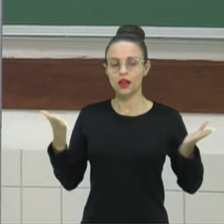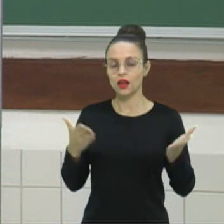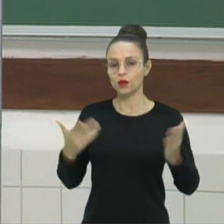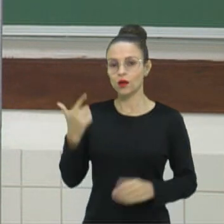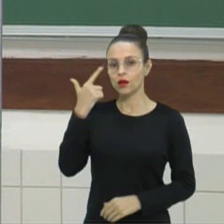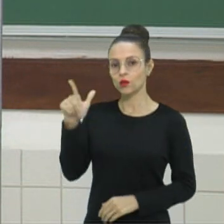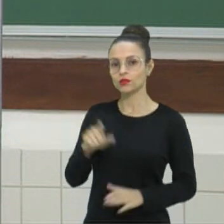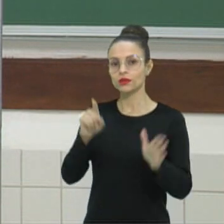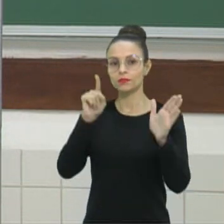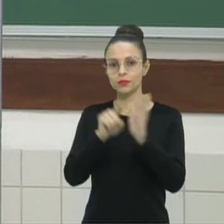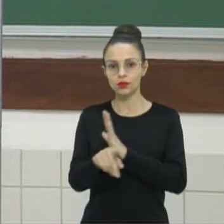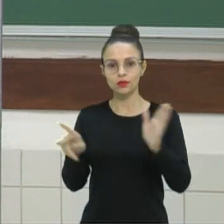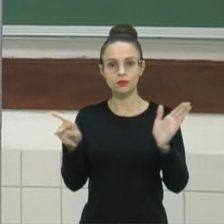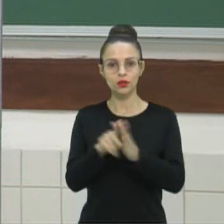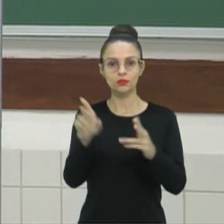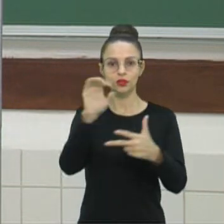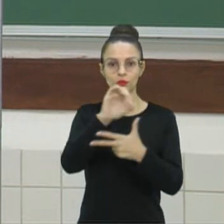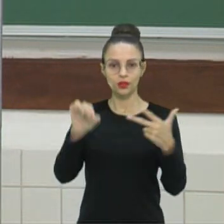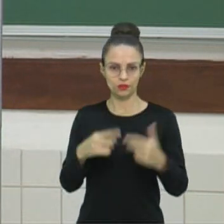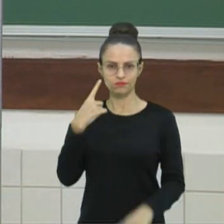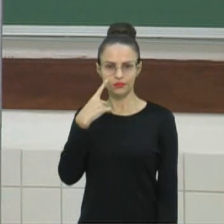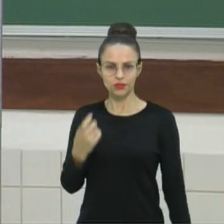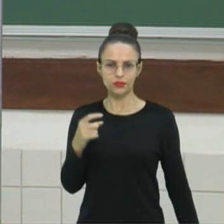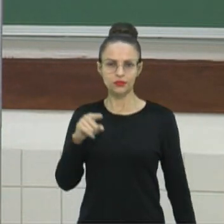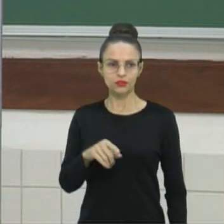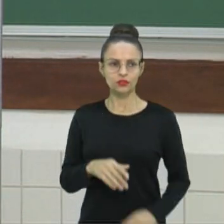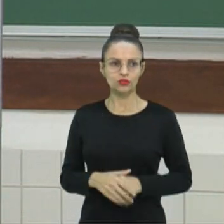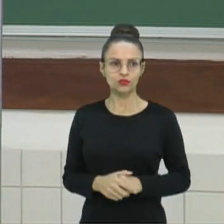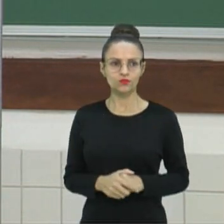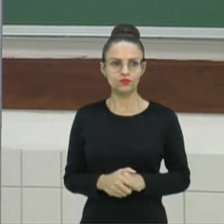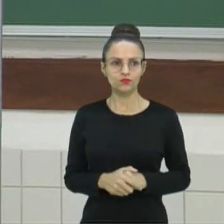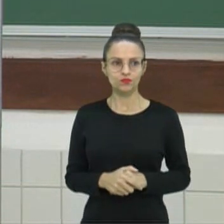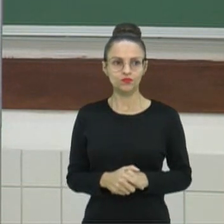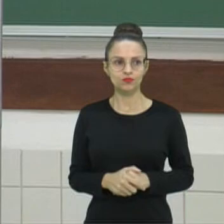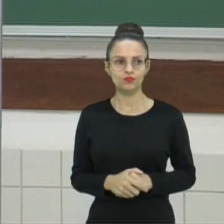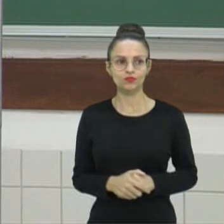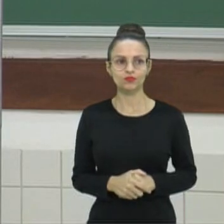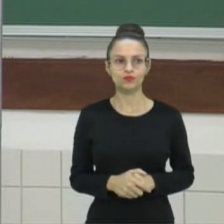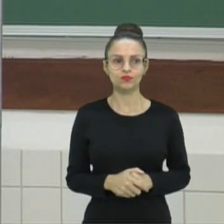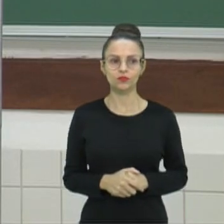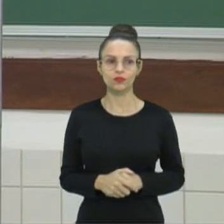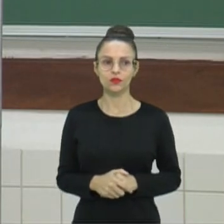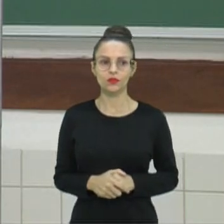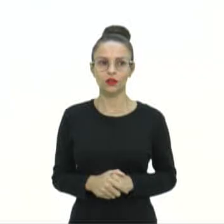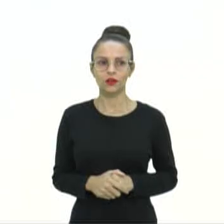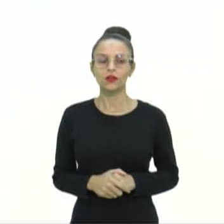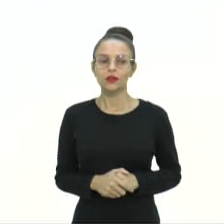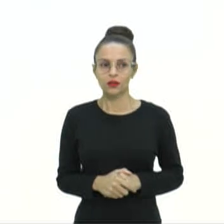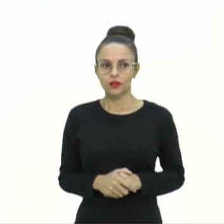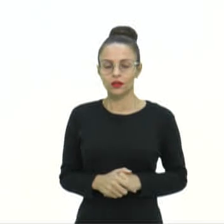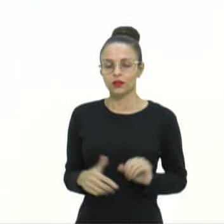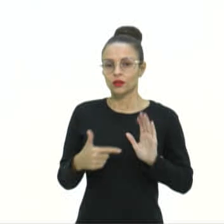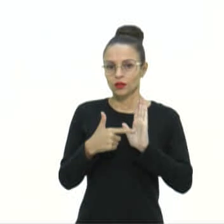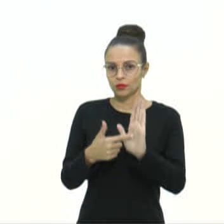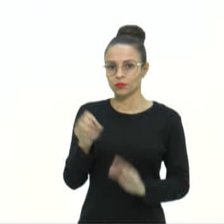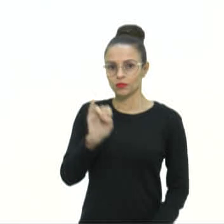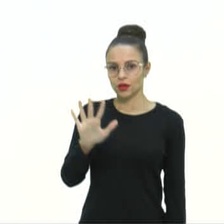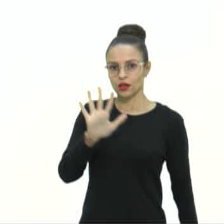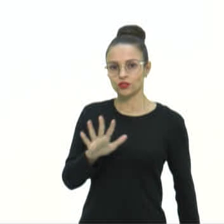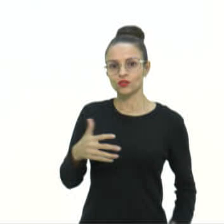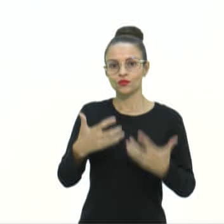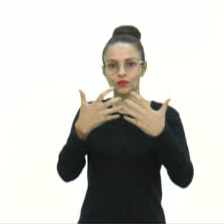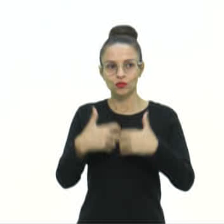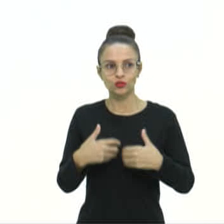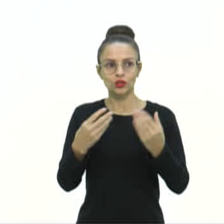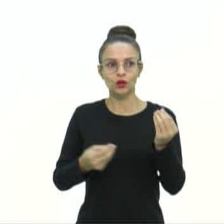questão, que é uma questão Enem, bem interessante. Ela fala o seguinte para nós. A figura mostra o funcionamento de uma